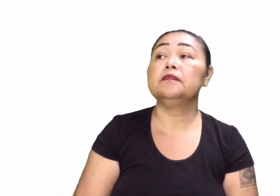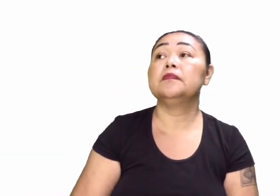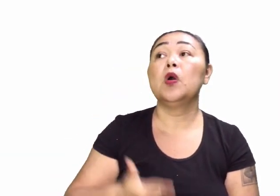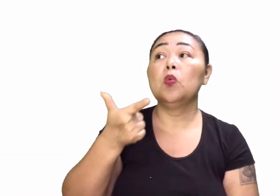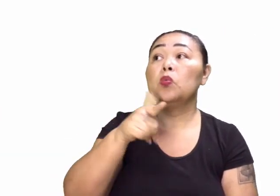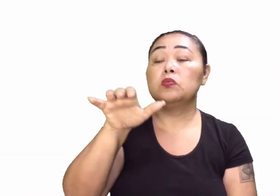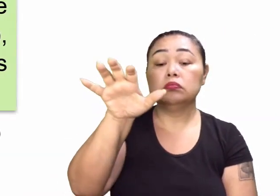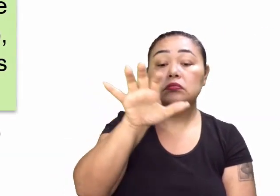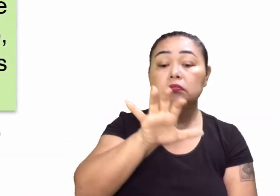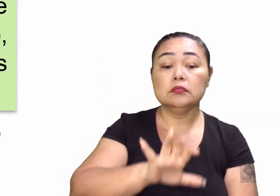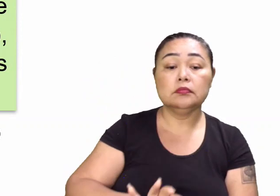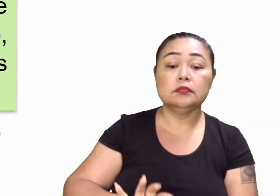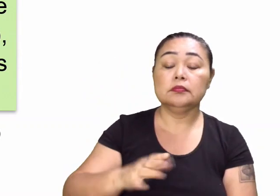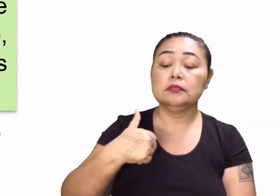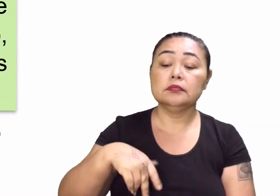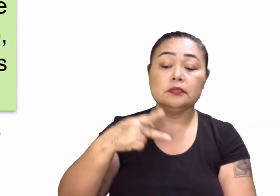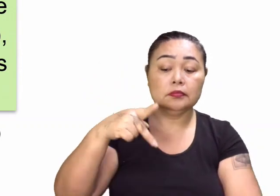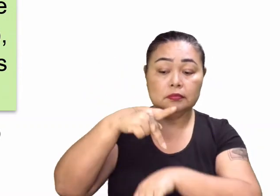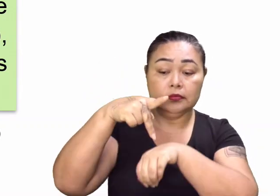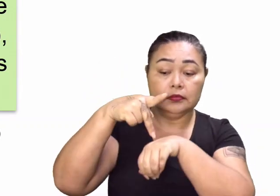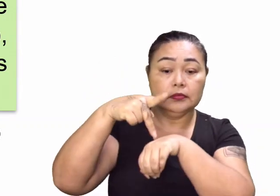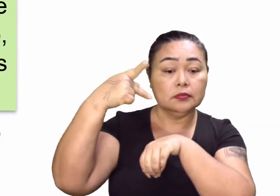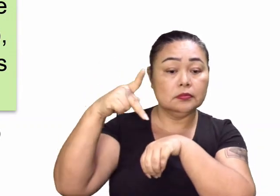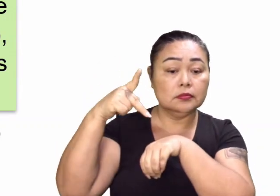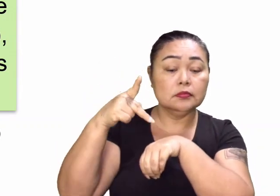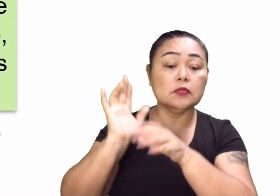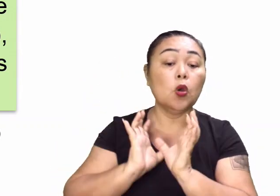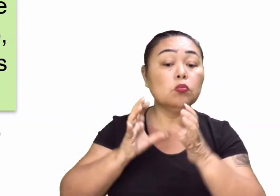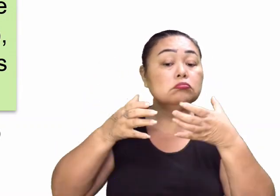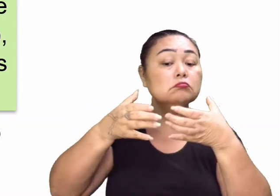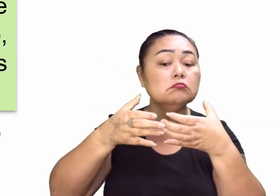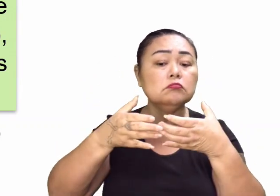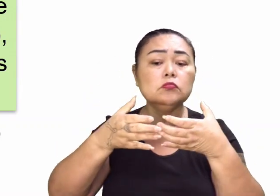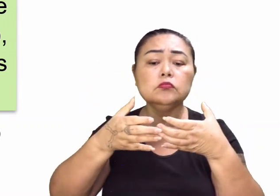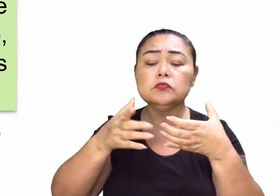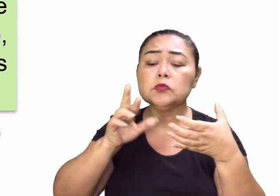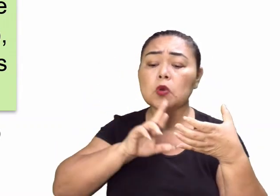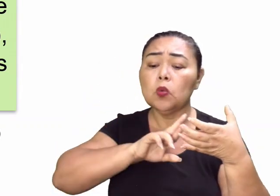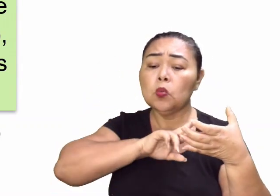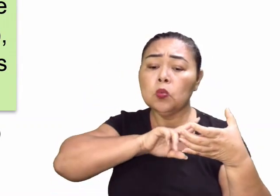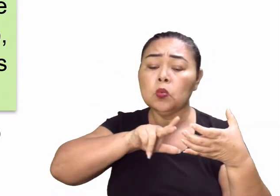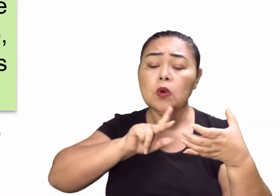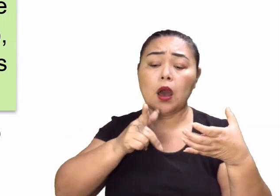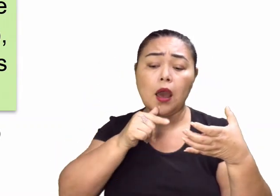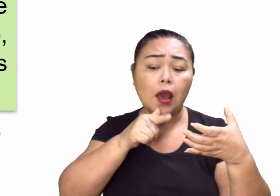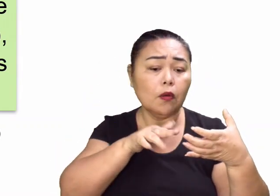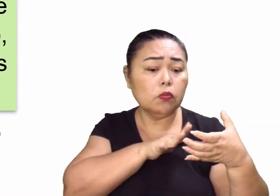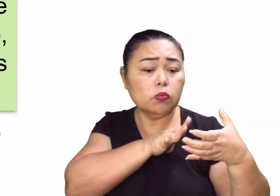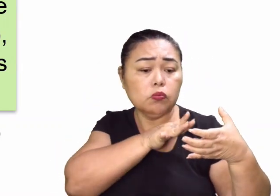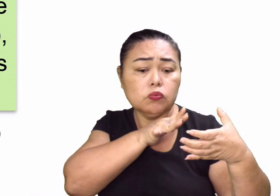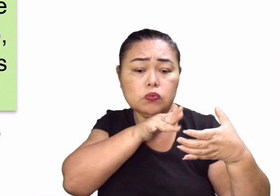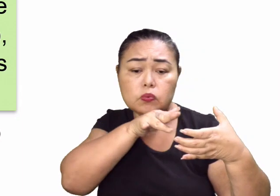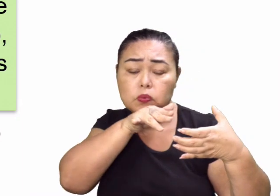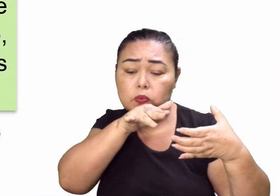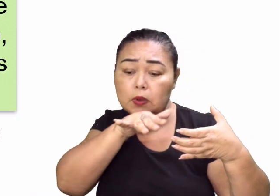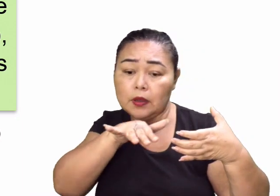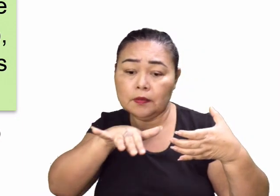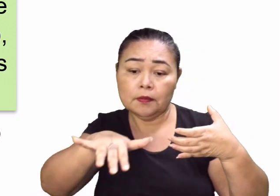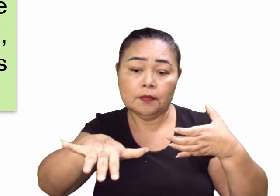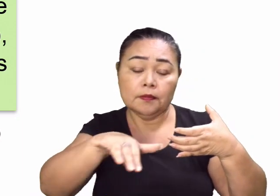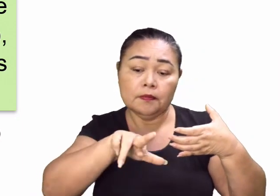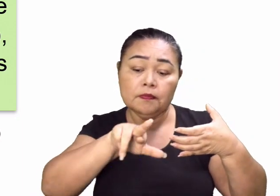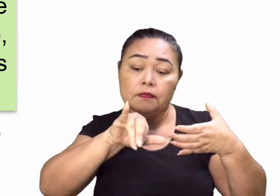Outra bacia, Paraguai agora, professor. Consiste no conjunto de todos os recursos hídricos convergindo para a